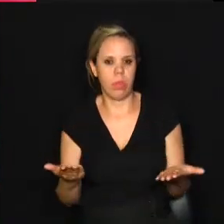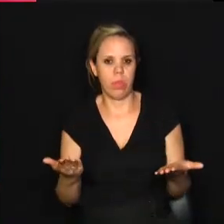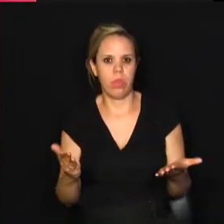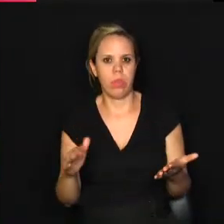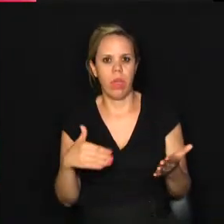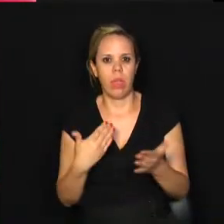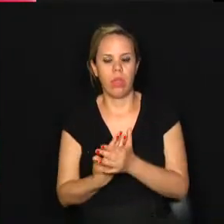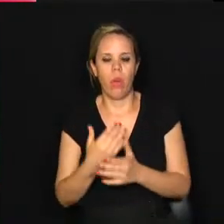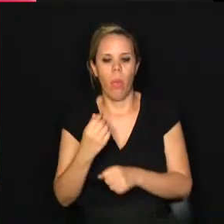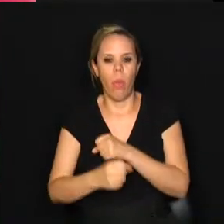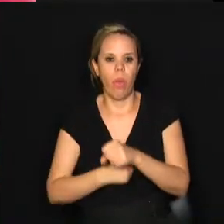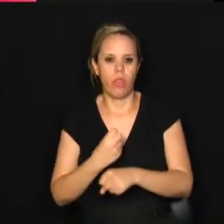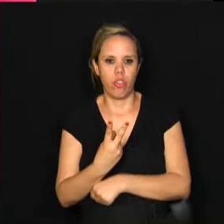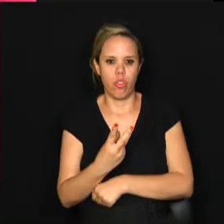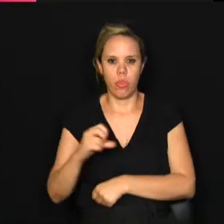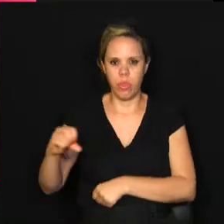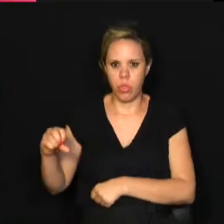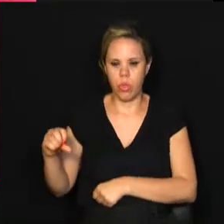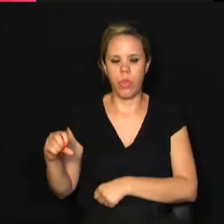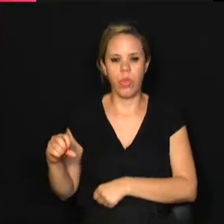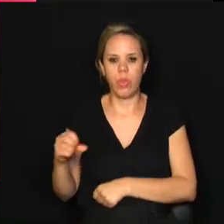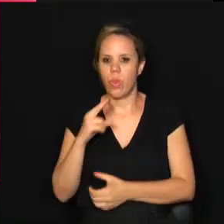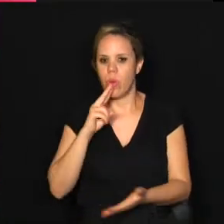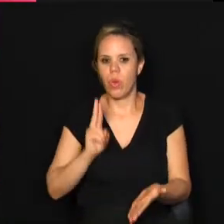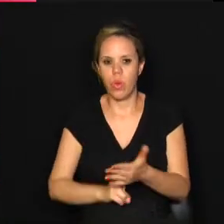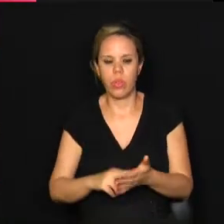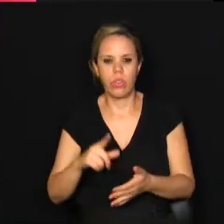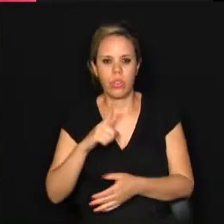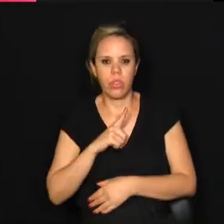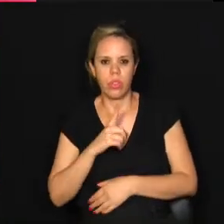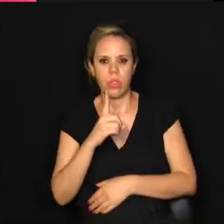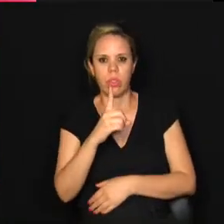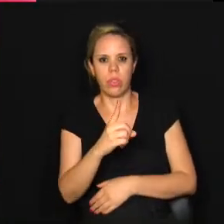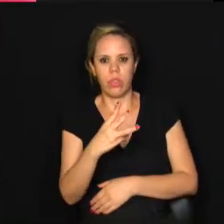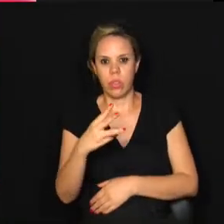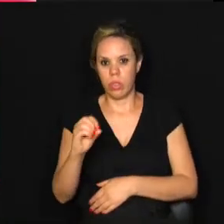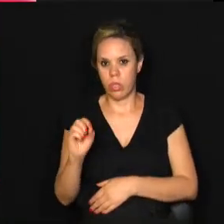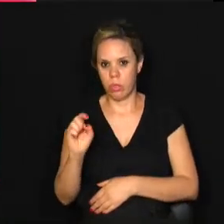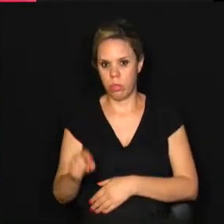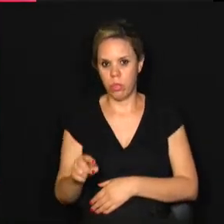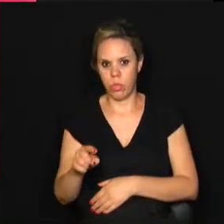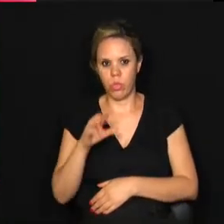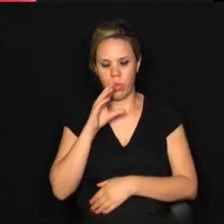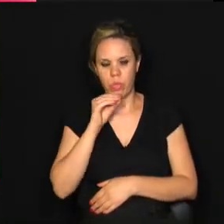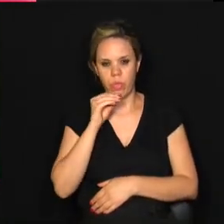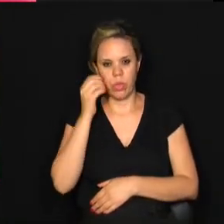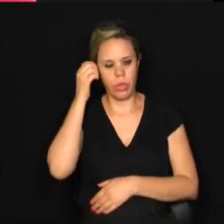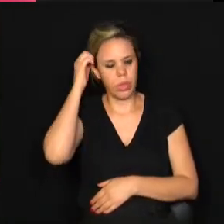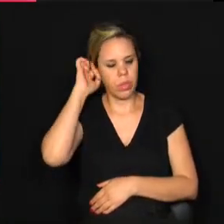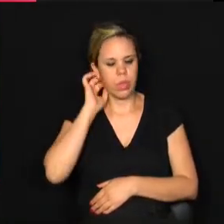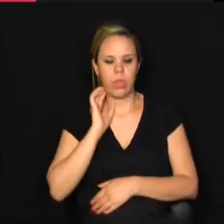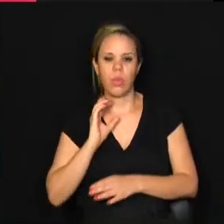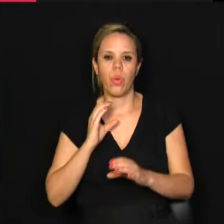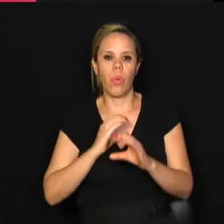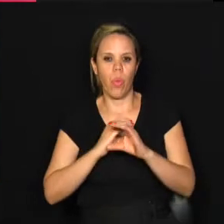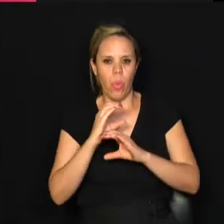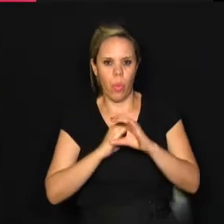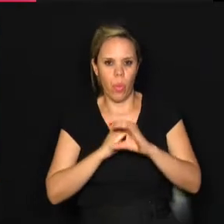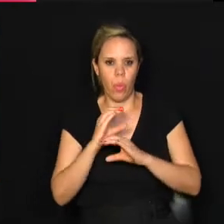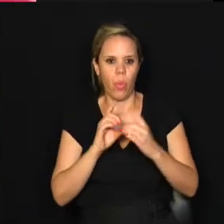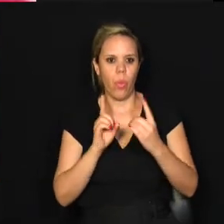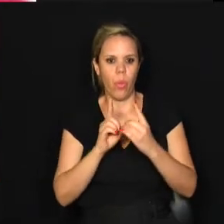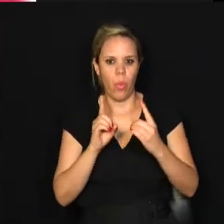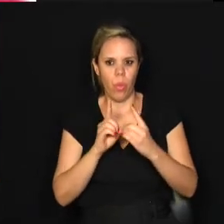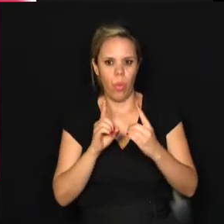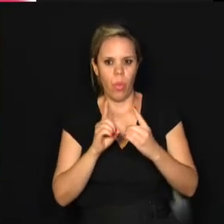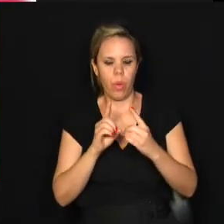ano de 2009, o Correio tinha 130 mil trabalhadores concursados que prestavam serviço